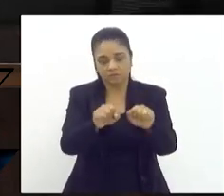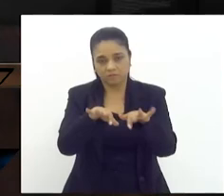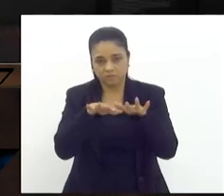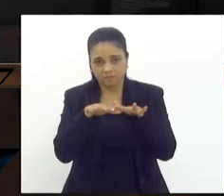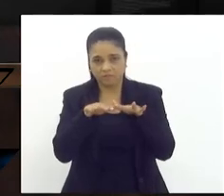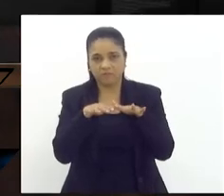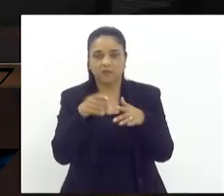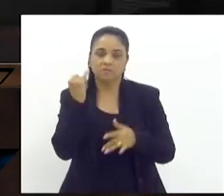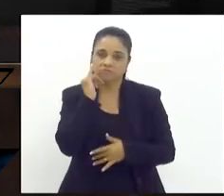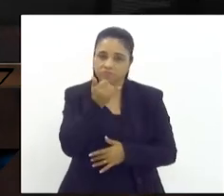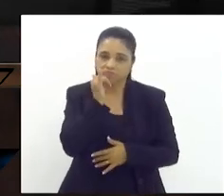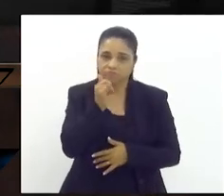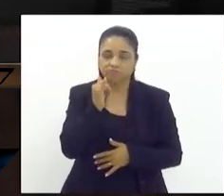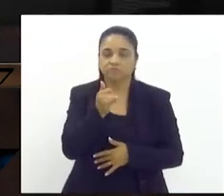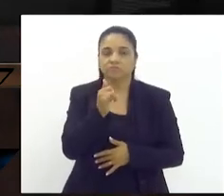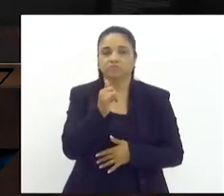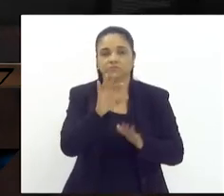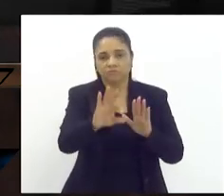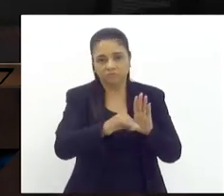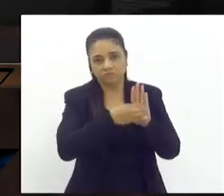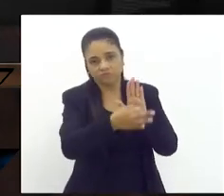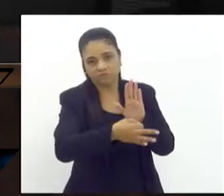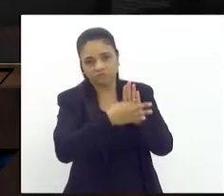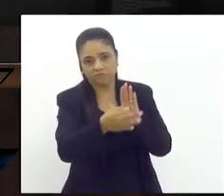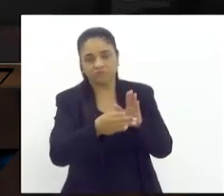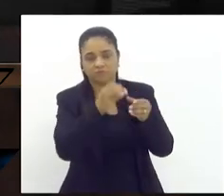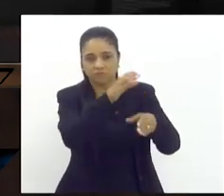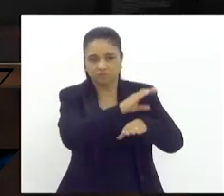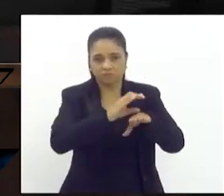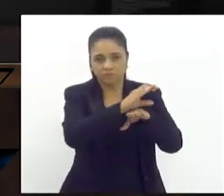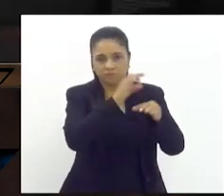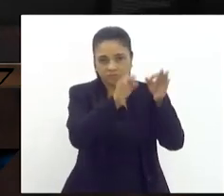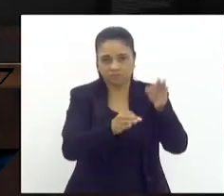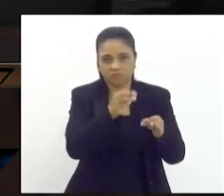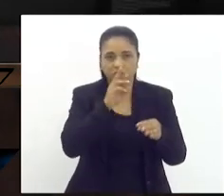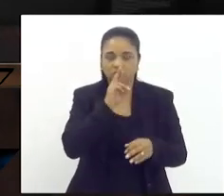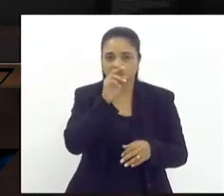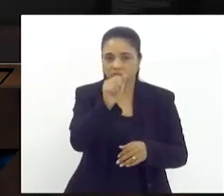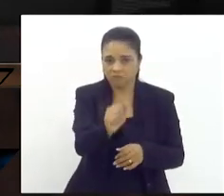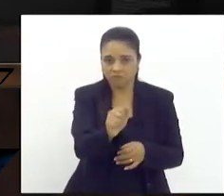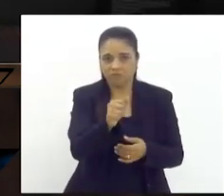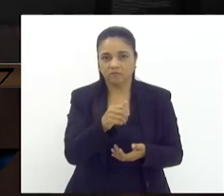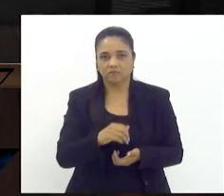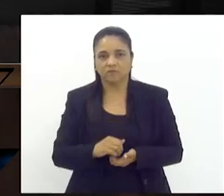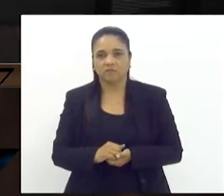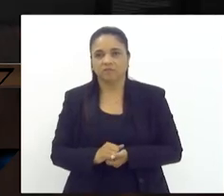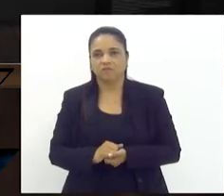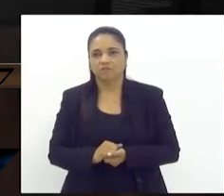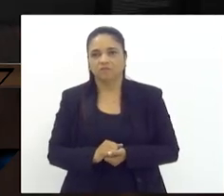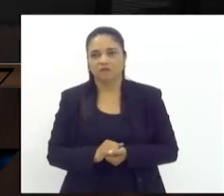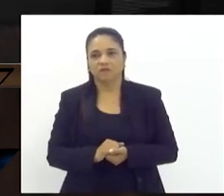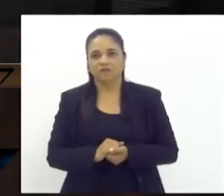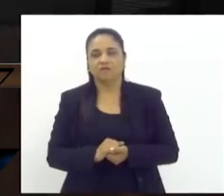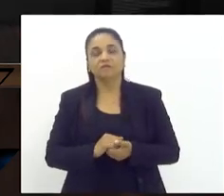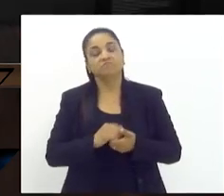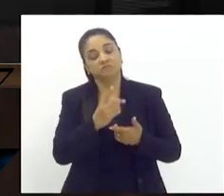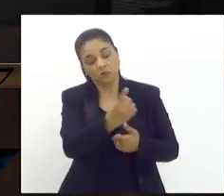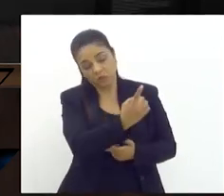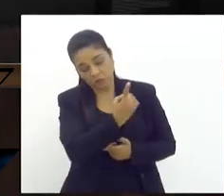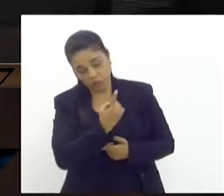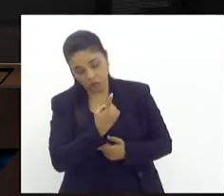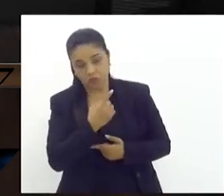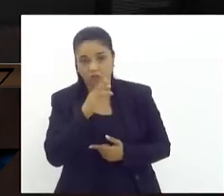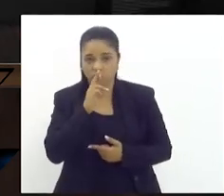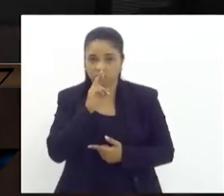para emitir parecer pela comissão de construção de Justiça A Deputado Rodrigo Amorim enquanto o deputado Rodrigo Amorim se aproxima